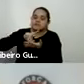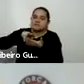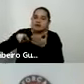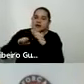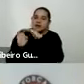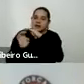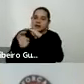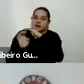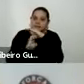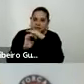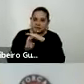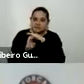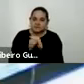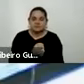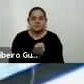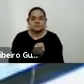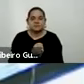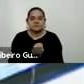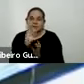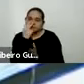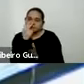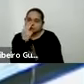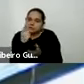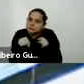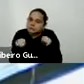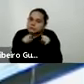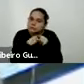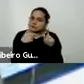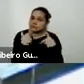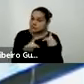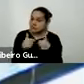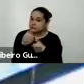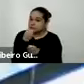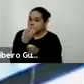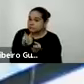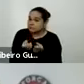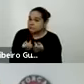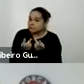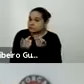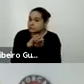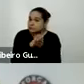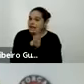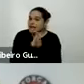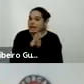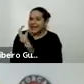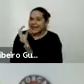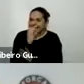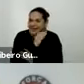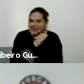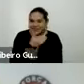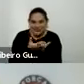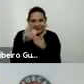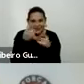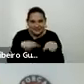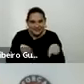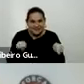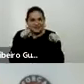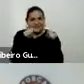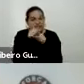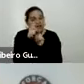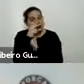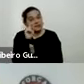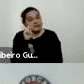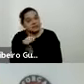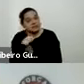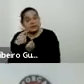KYB. Está aquecendo o setor? A que você atribui, né, nesse momento, esse aquecimento, esses acordos bons